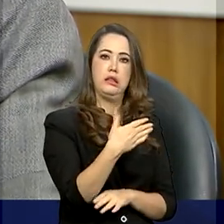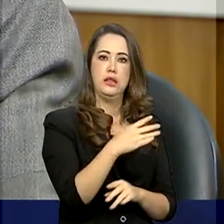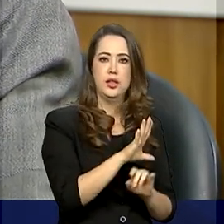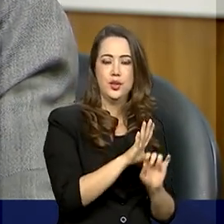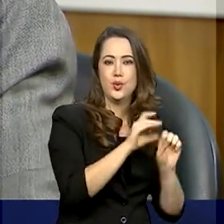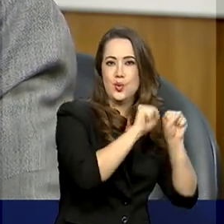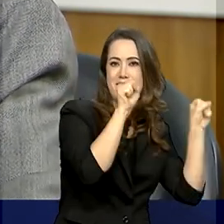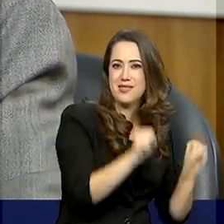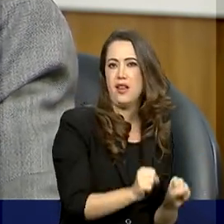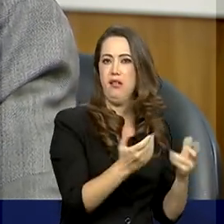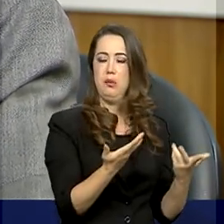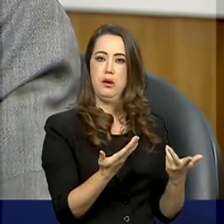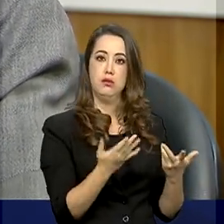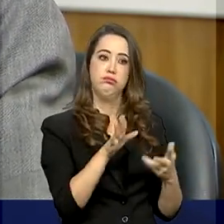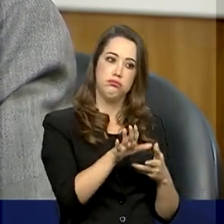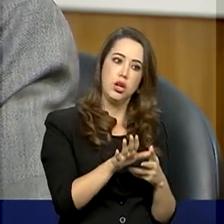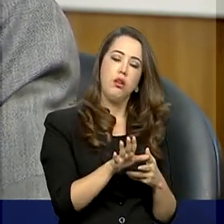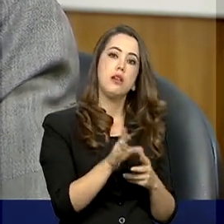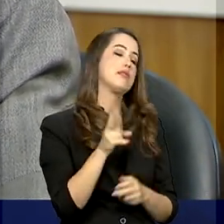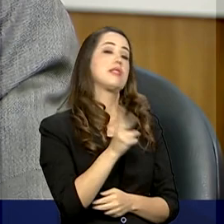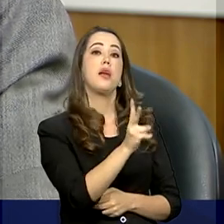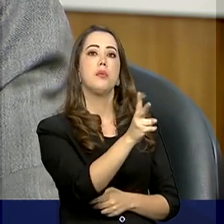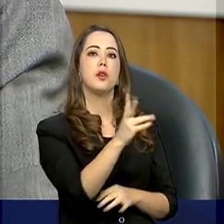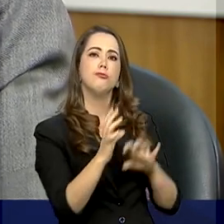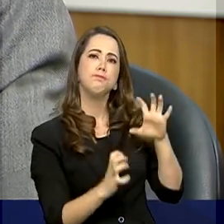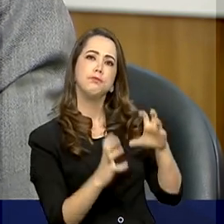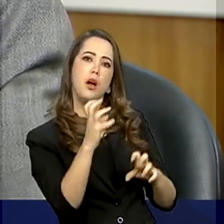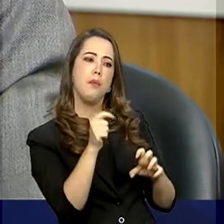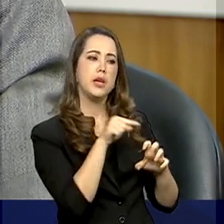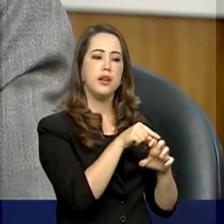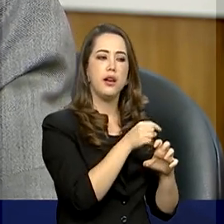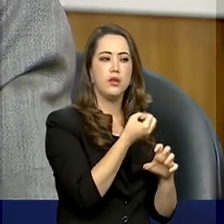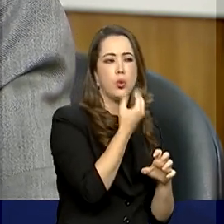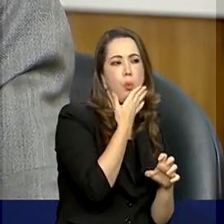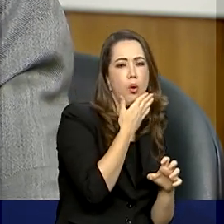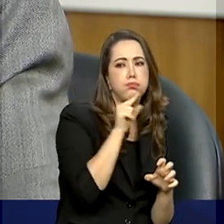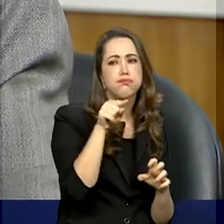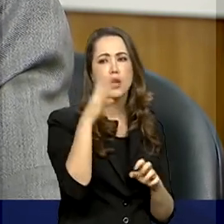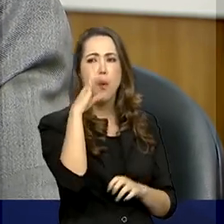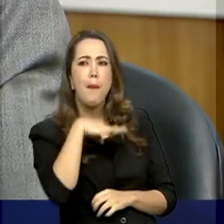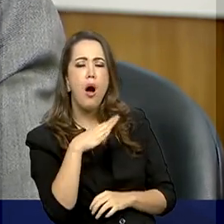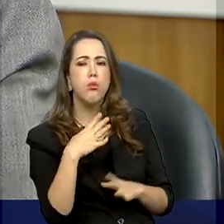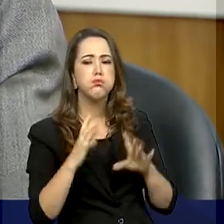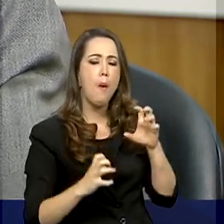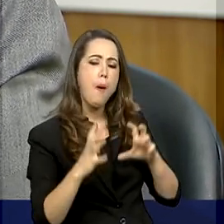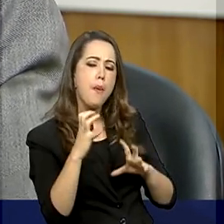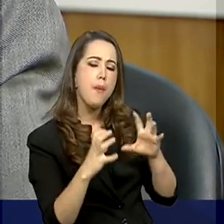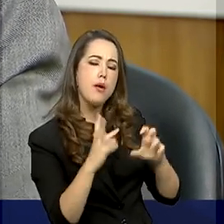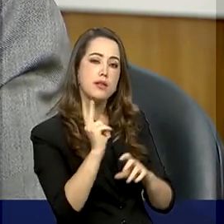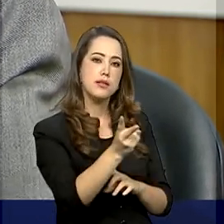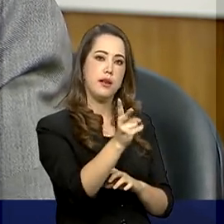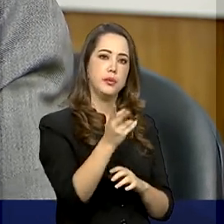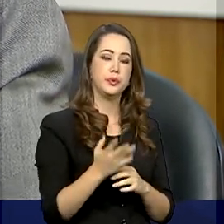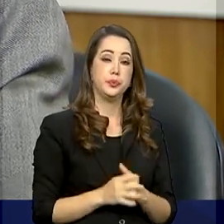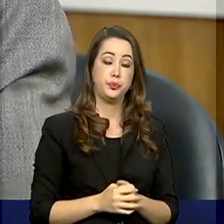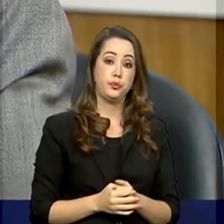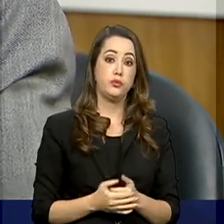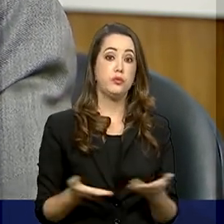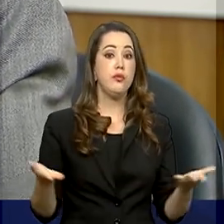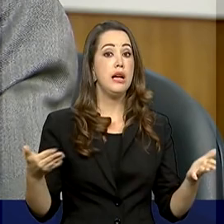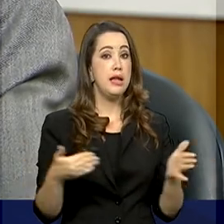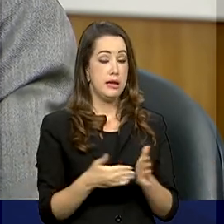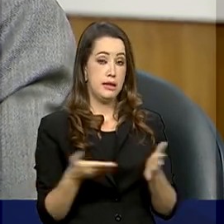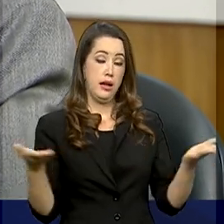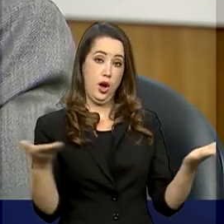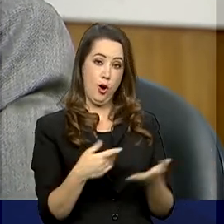gato e rato uma briga permanente entre o bem eo mal nós temos um até agora nós temos uma